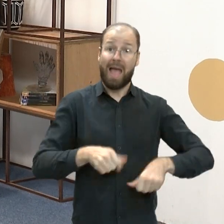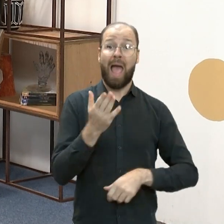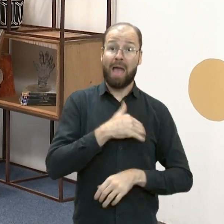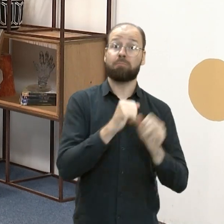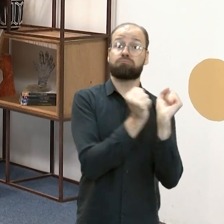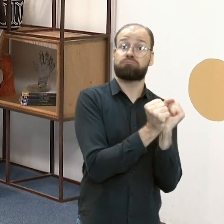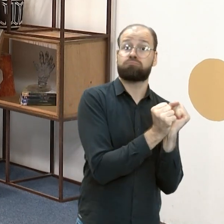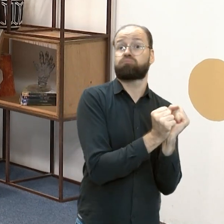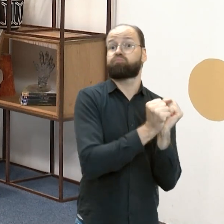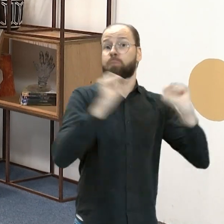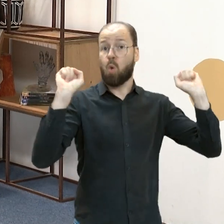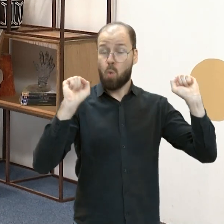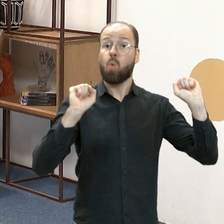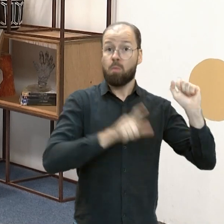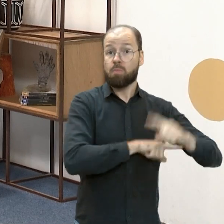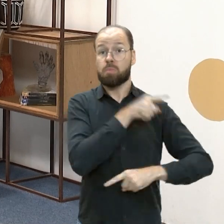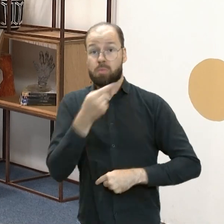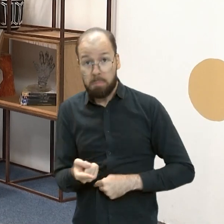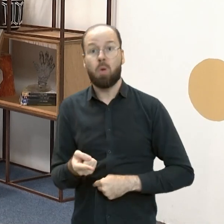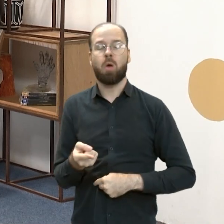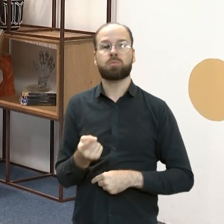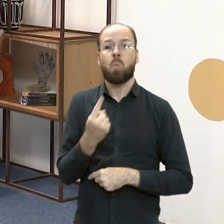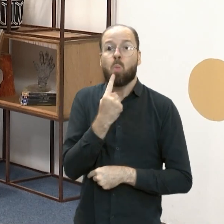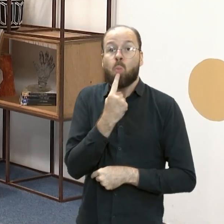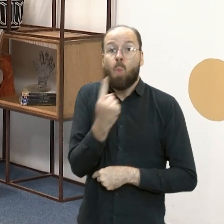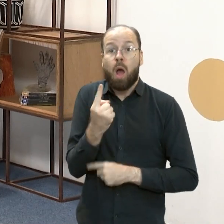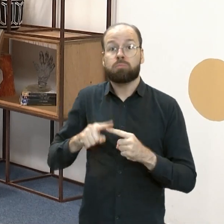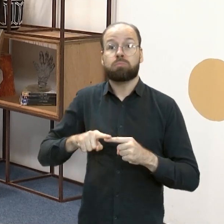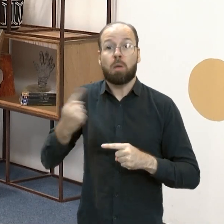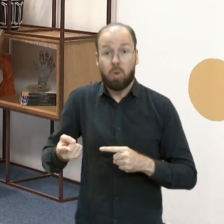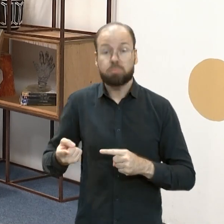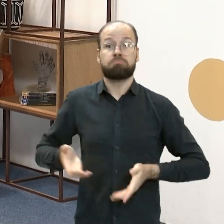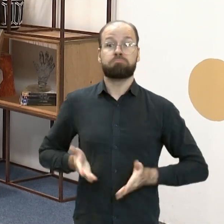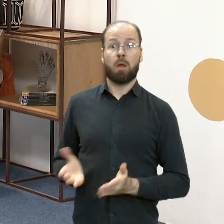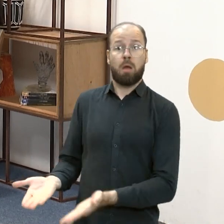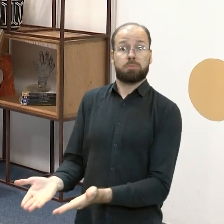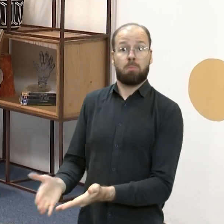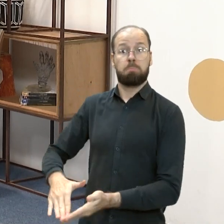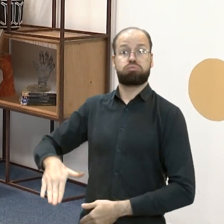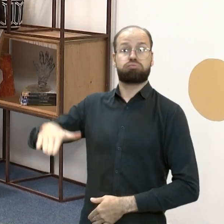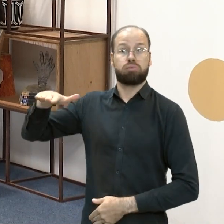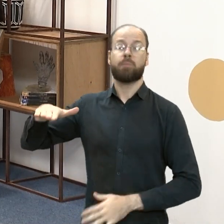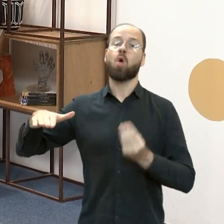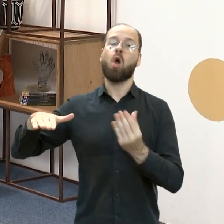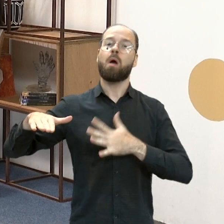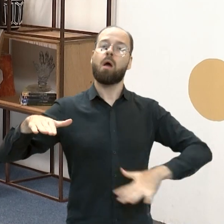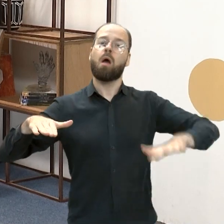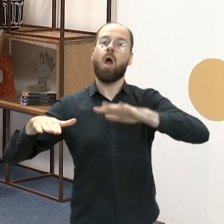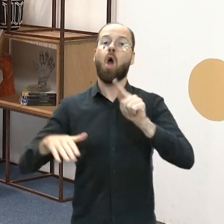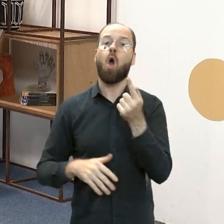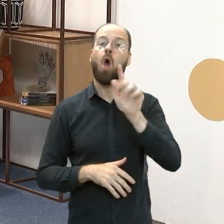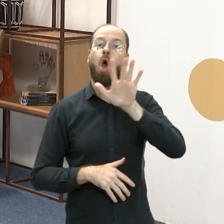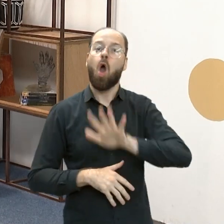ela nasceu um ano depois, né, da abolição, como você contou. Então, como que essa mulher, na cidade de Goiás, a periferia do Brasil,